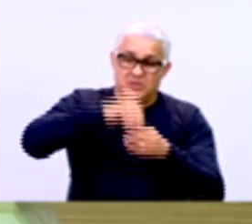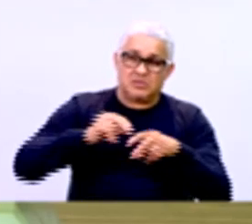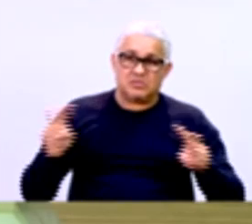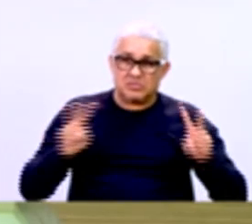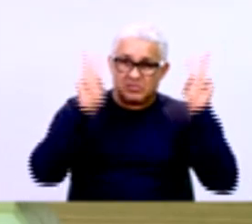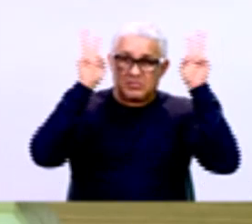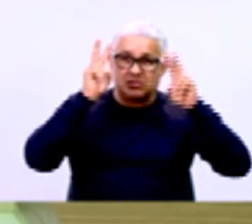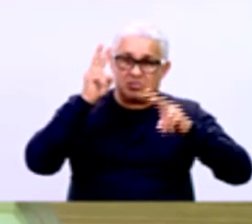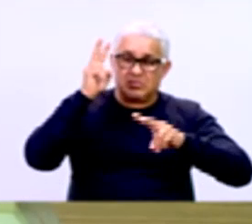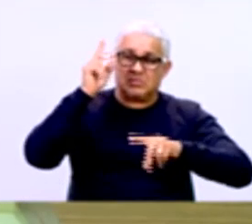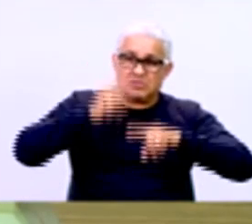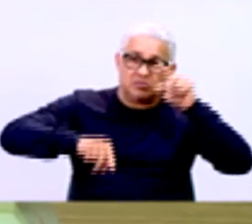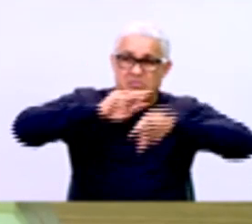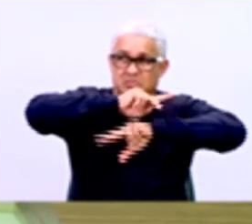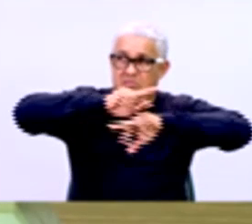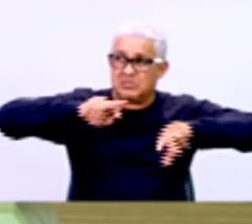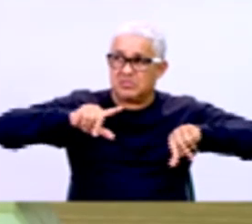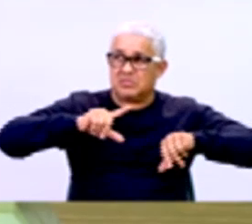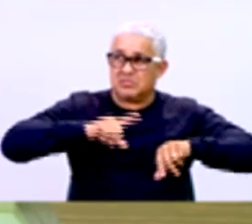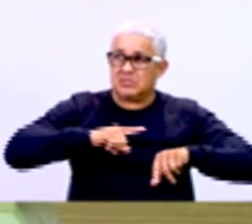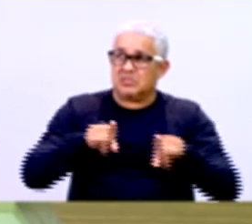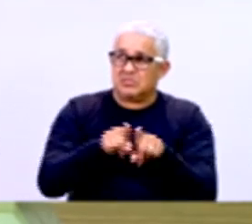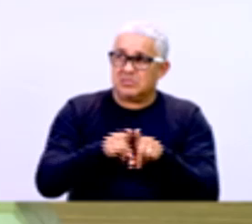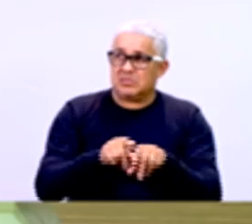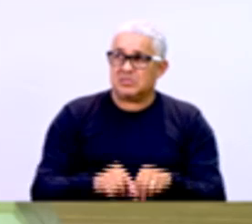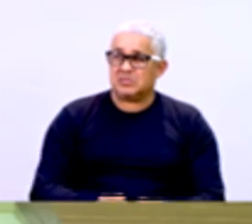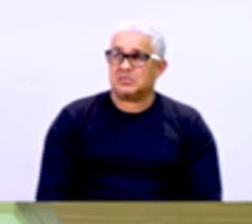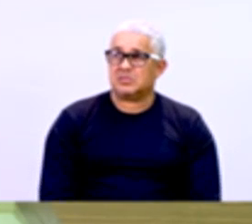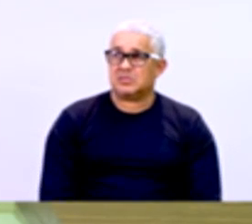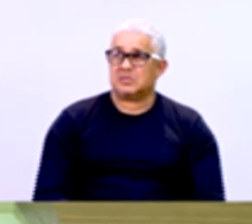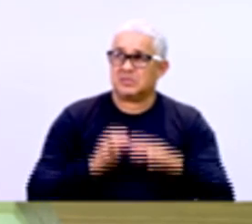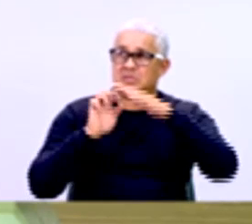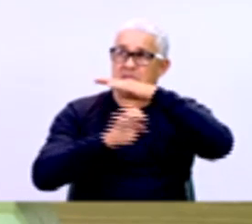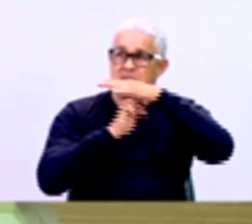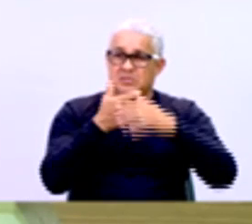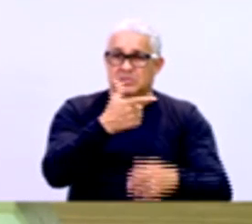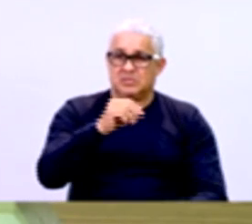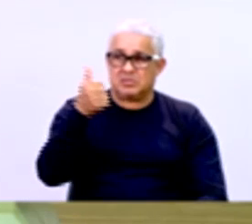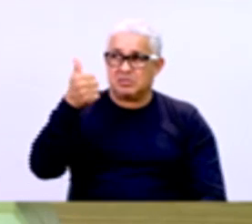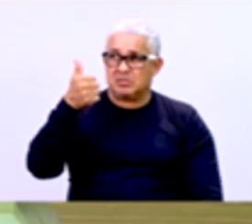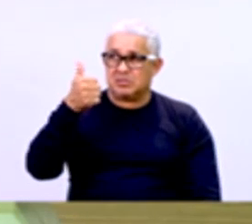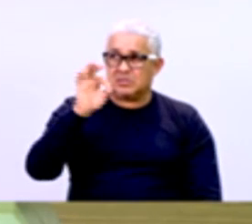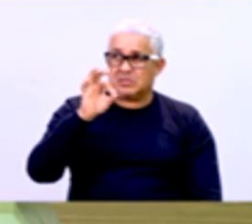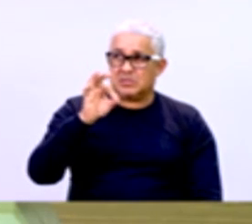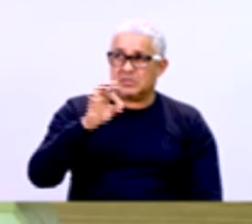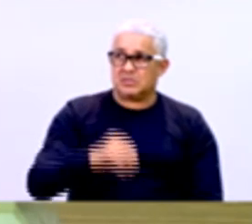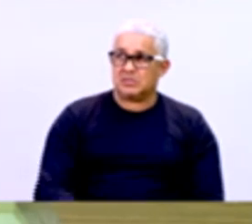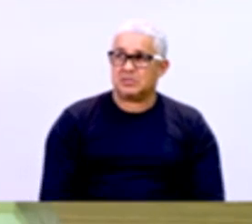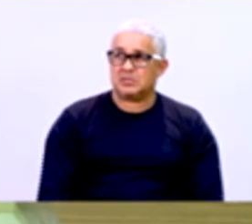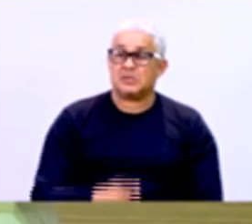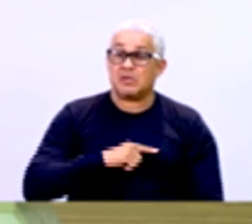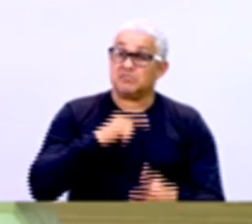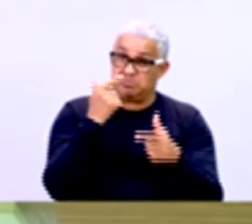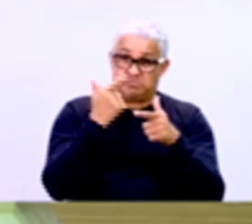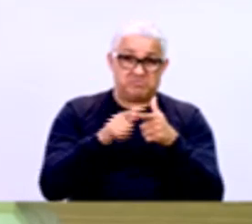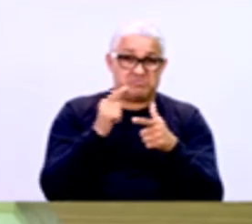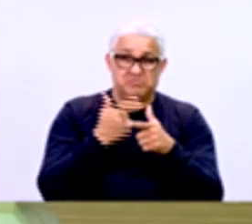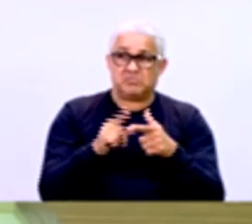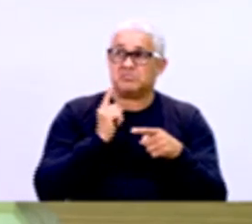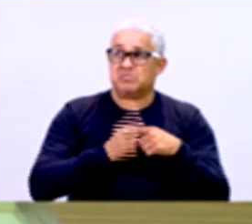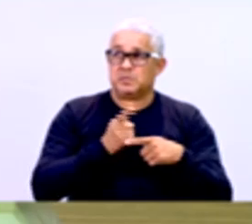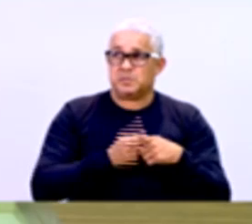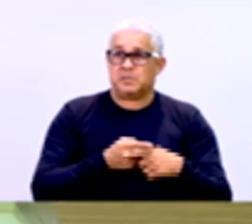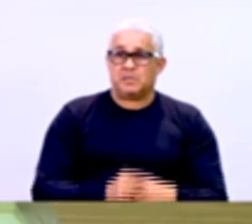produtos. Temos também um caso de uma empresa em 2010, se eu não me engano, que ela teve problemas